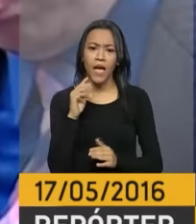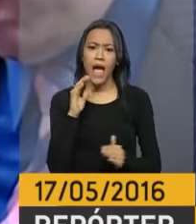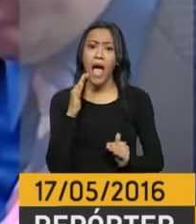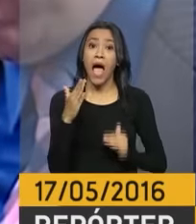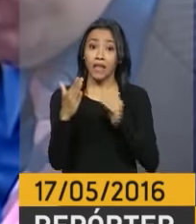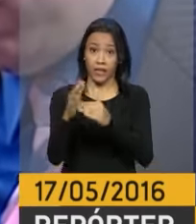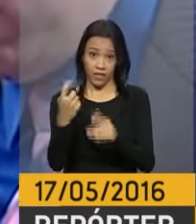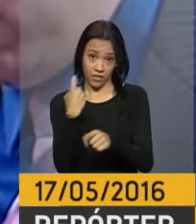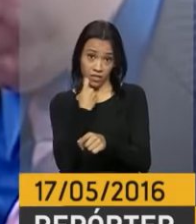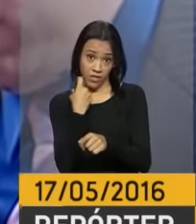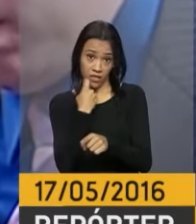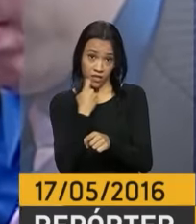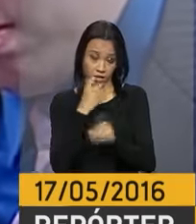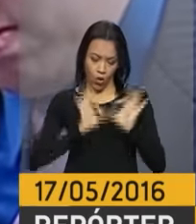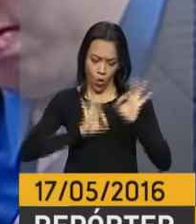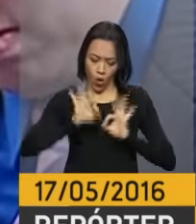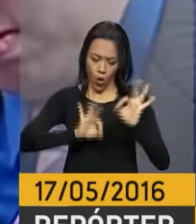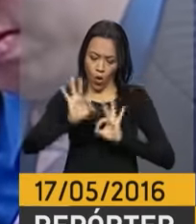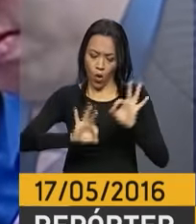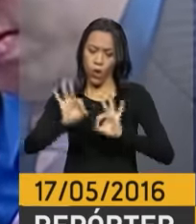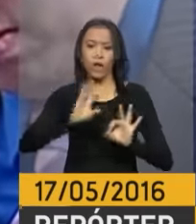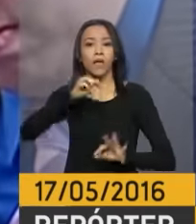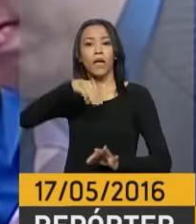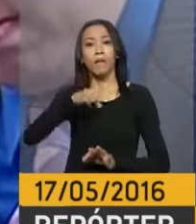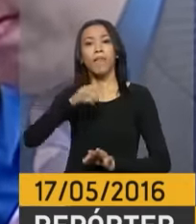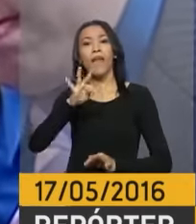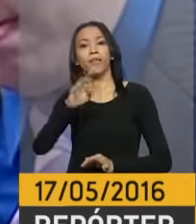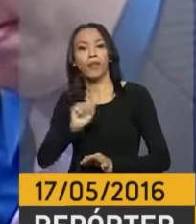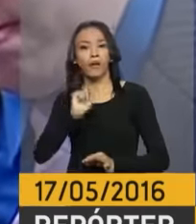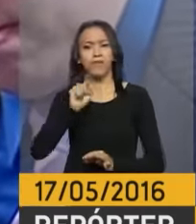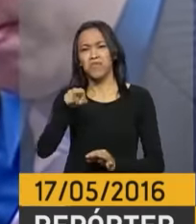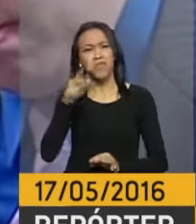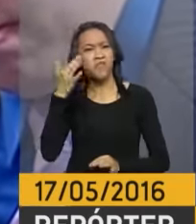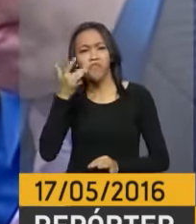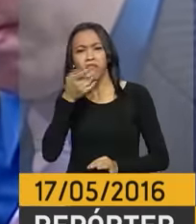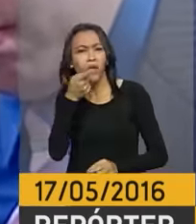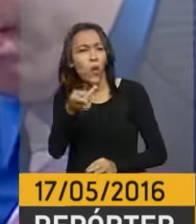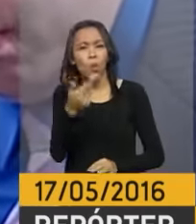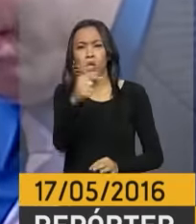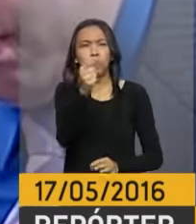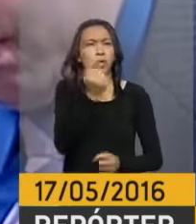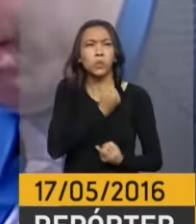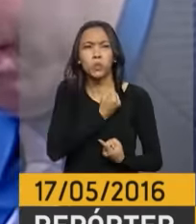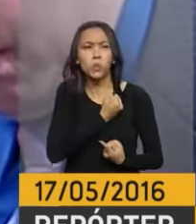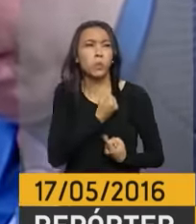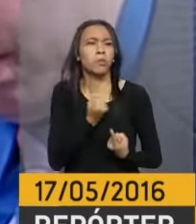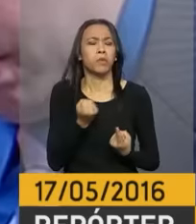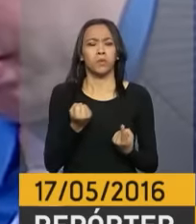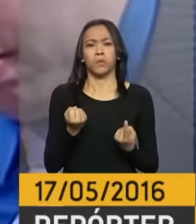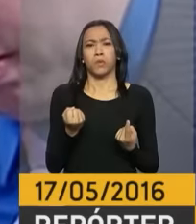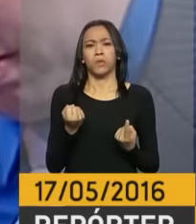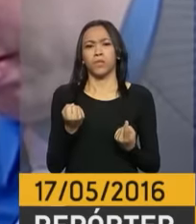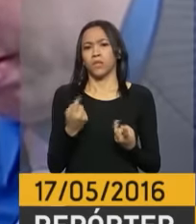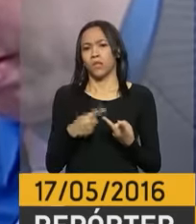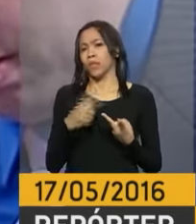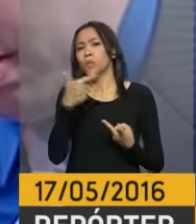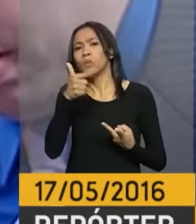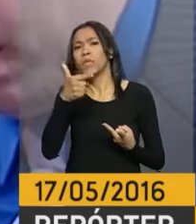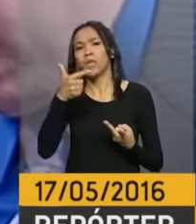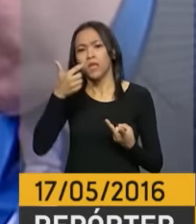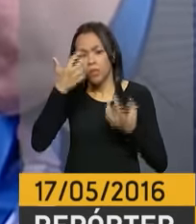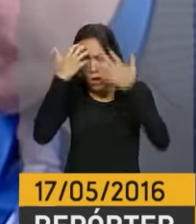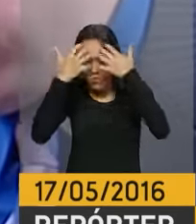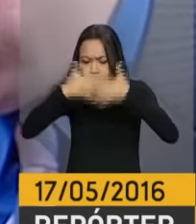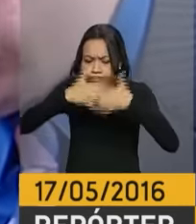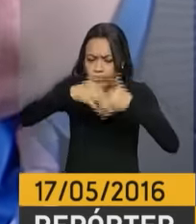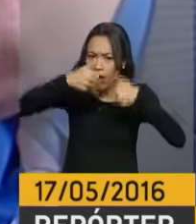relatório de receitas e despesas, o que é que vai ser a meta. O senhor tem dito que ainda não tem os números, que ainda não, enfim, que ainda não tem o diagnóstico completo. Como é que o